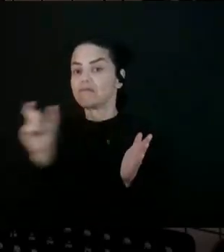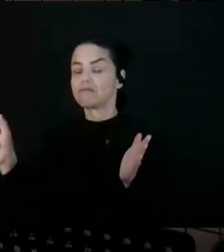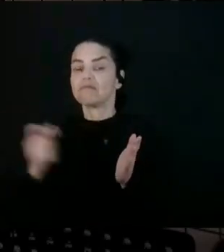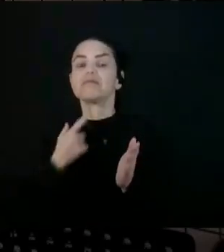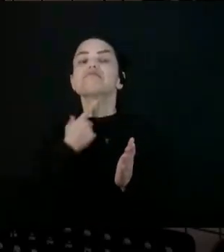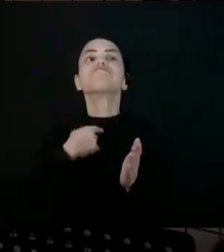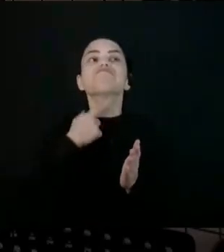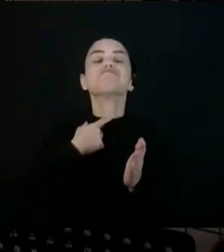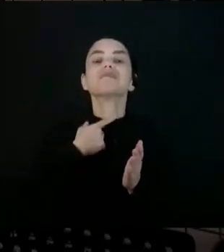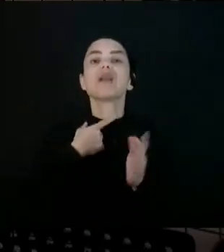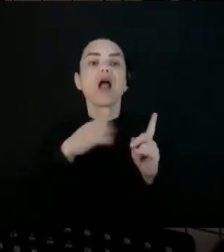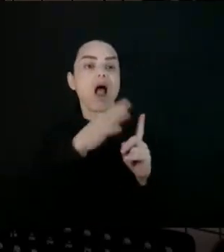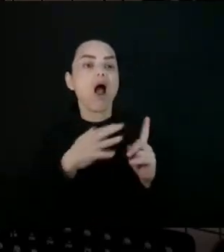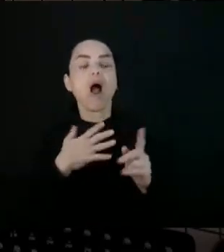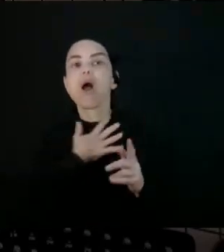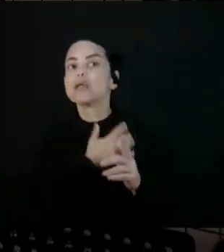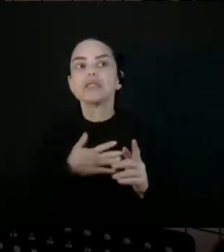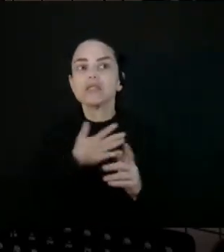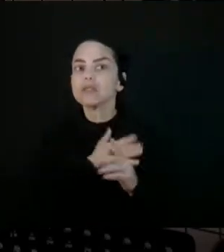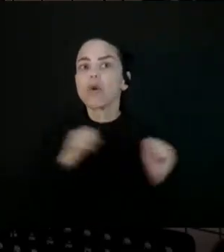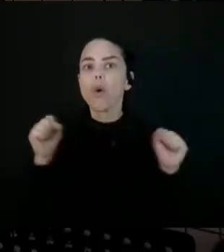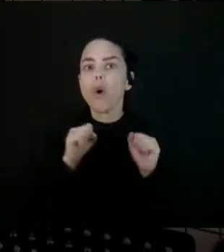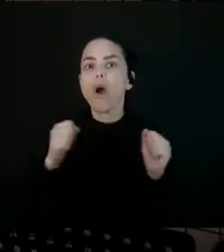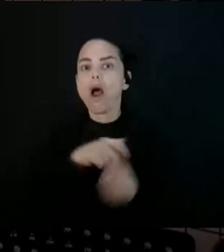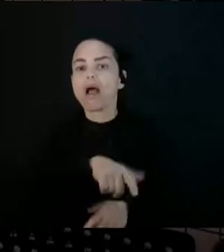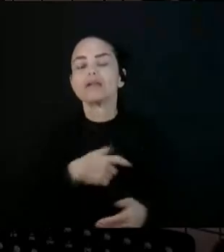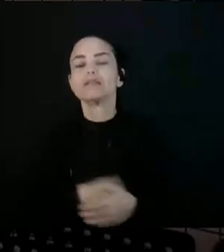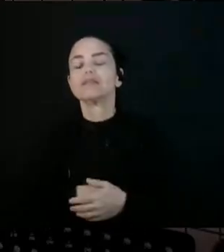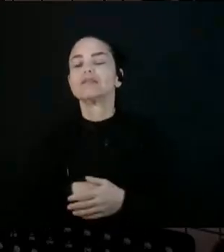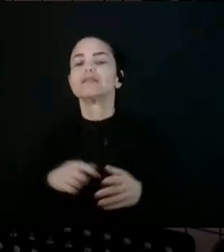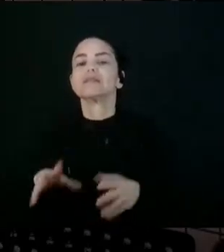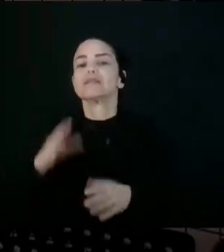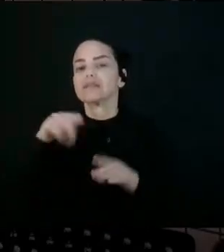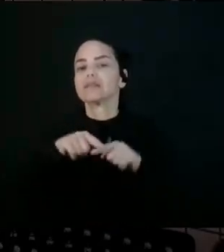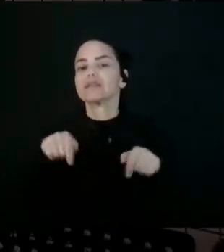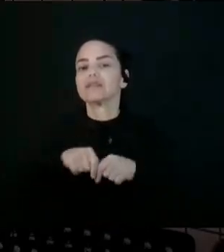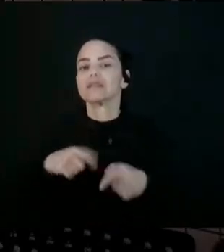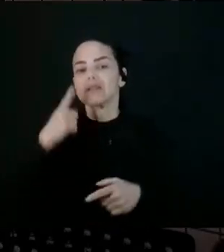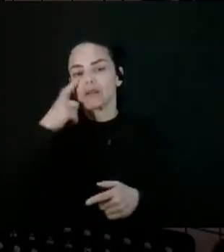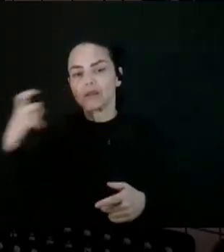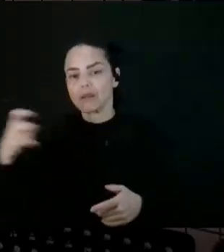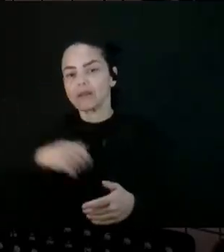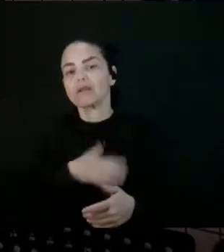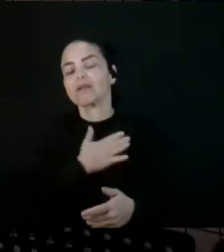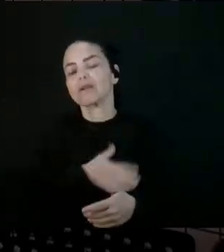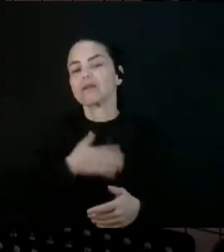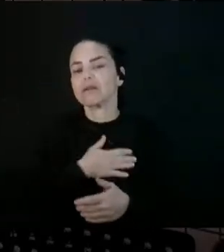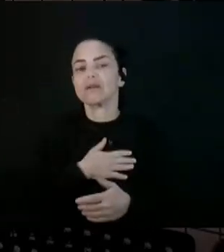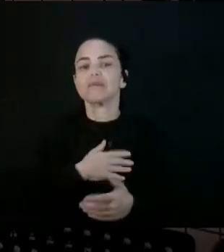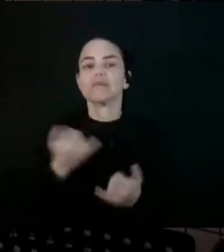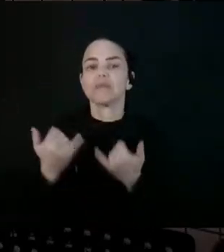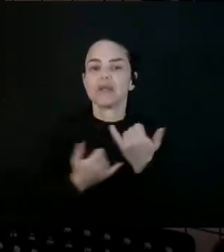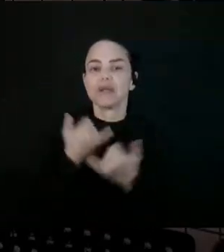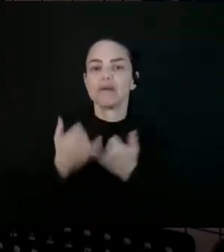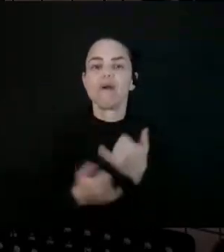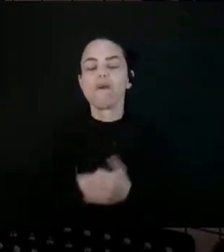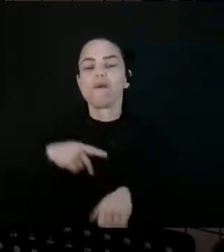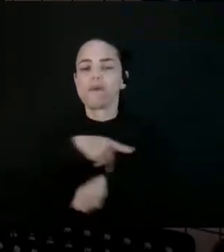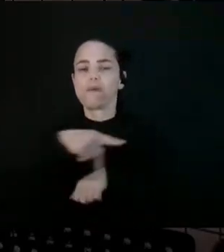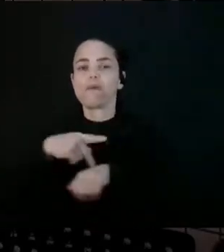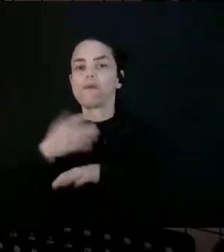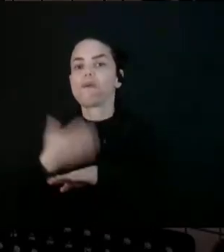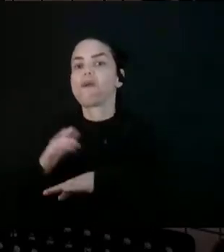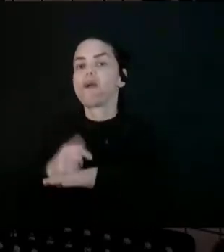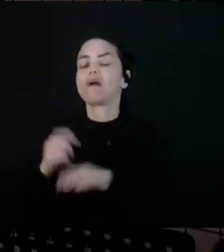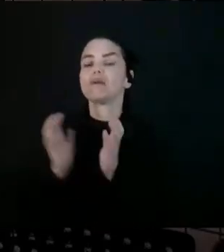né? E aí a gente aproveita e leva isso para a sala de aula, porque é o centro de interesse deles. Então dá para fazer quantos países estão participando da Copa, porque daí a gente